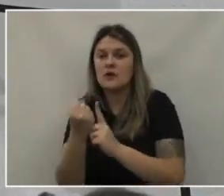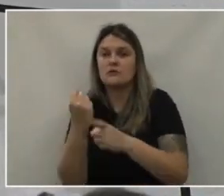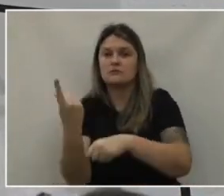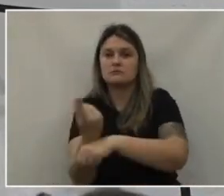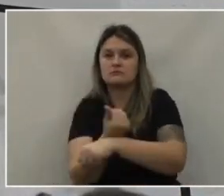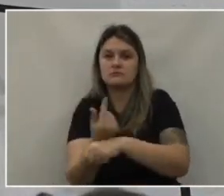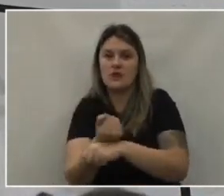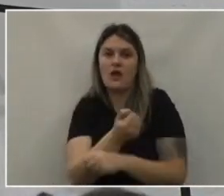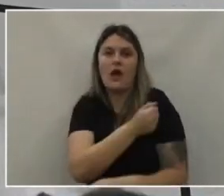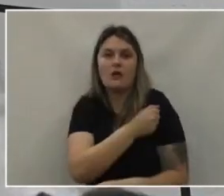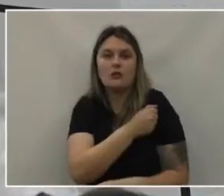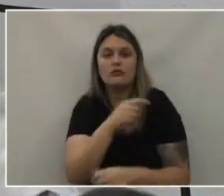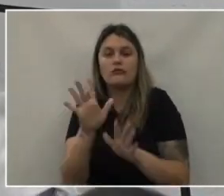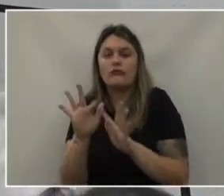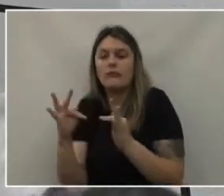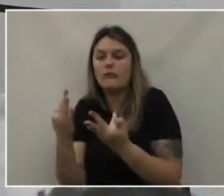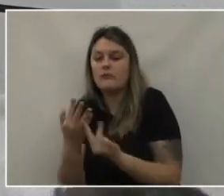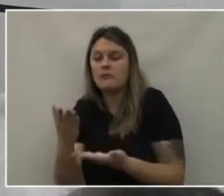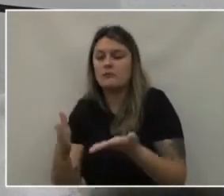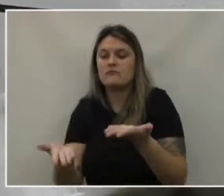dos educandos